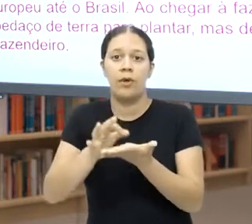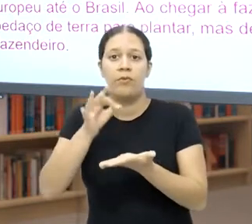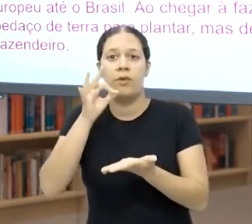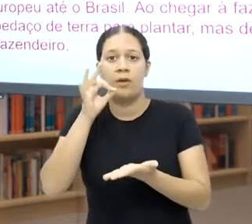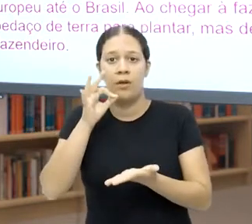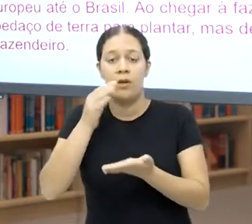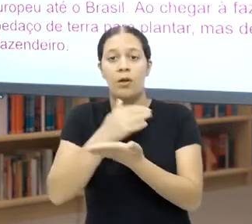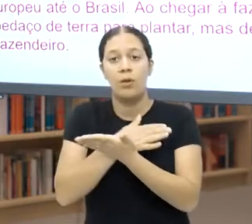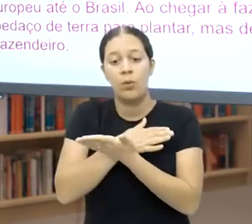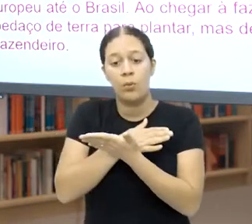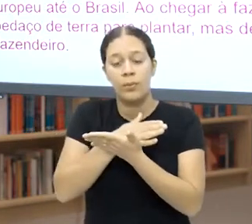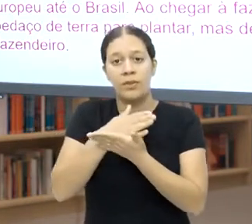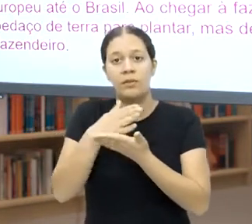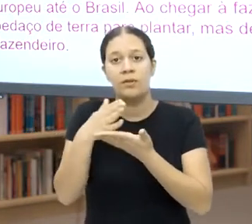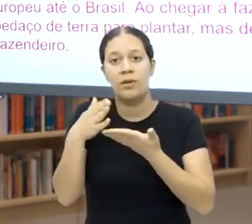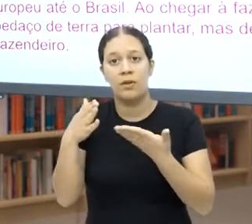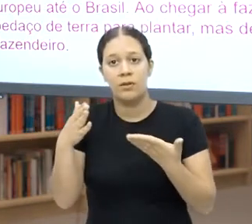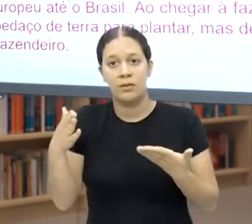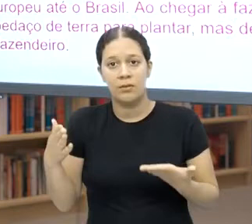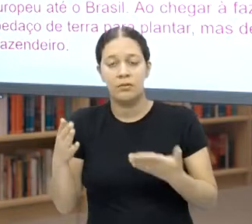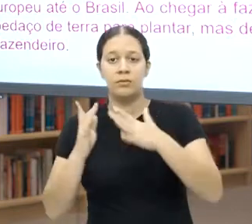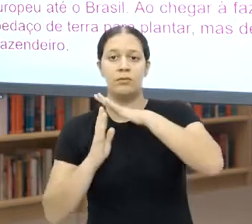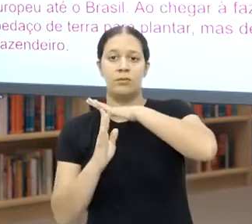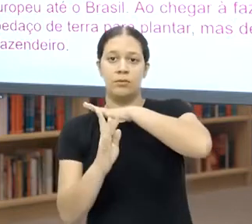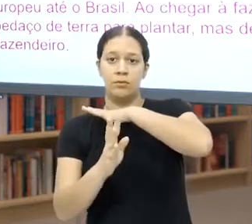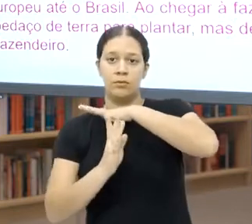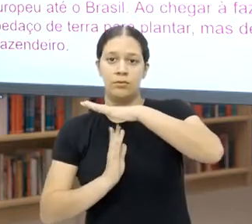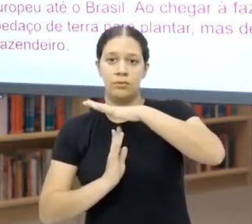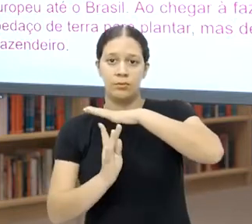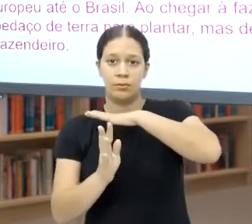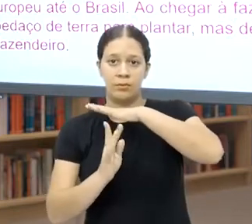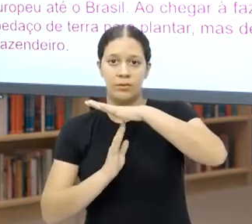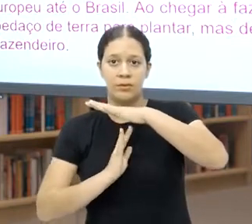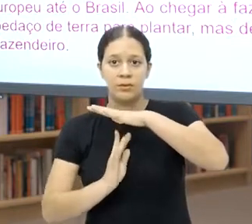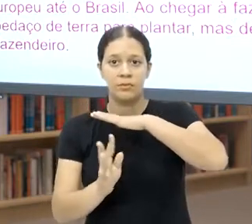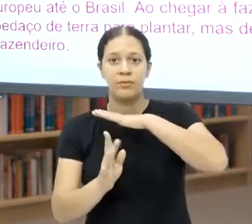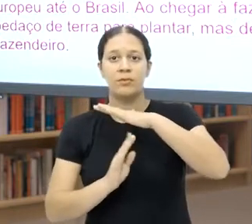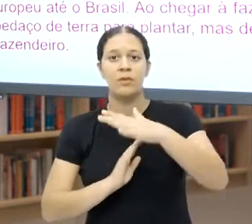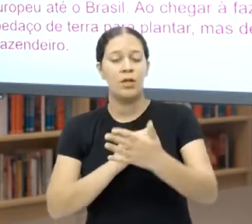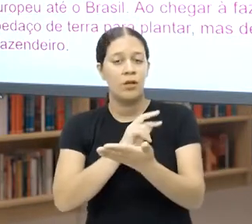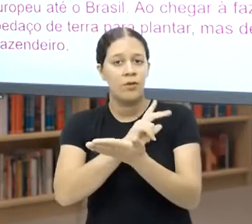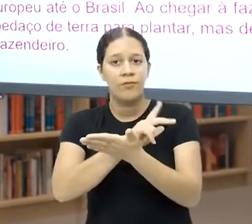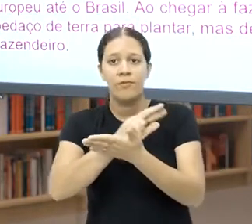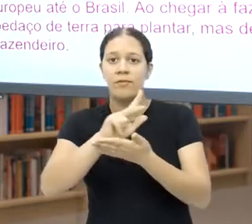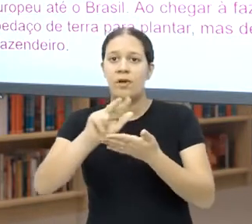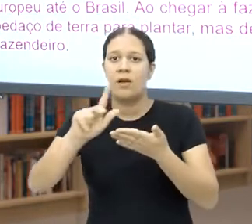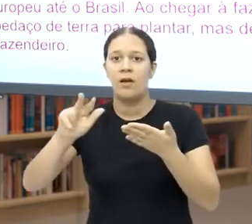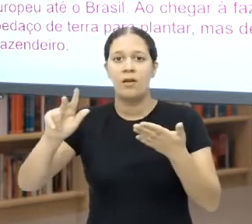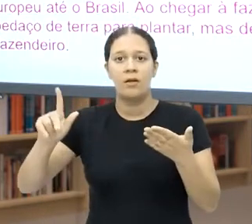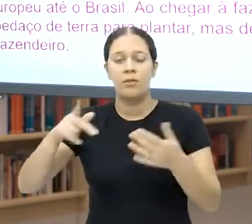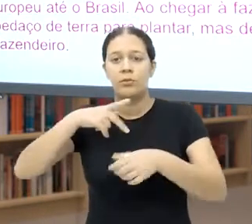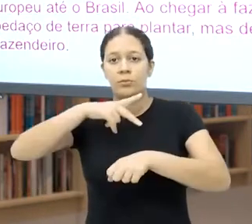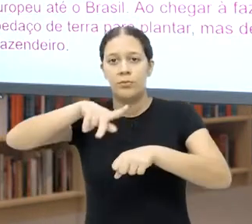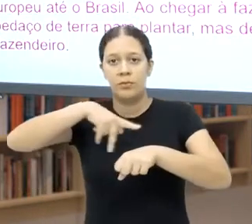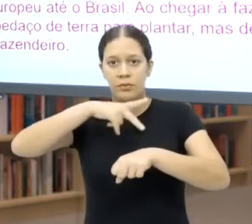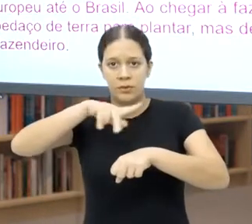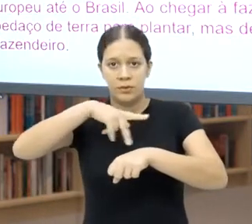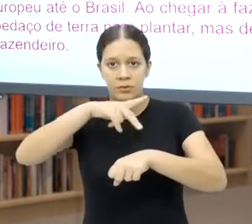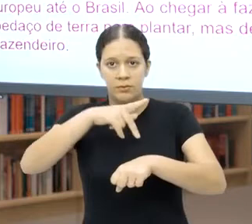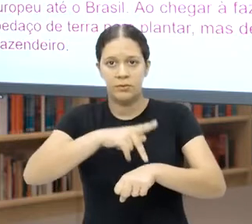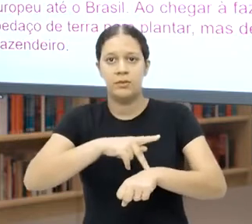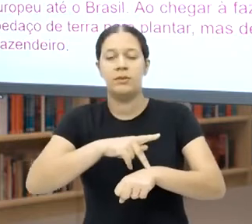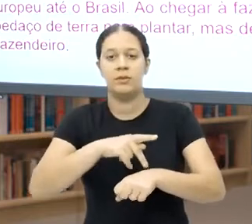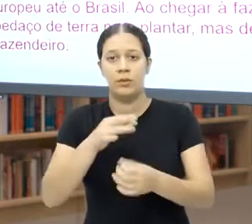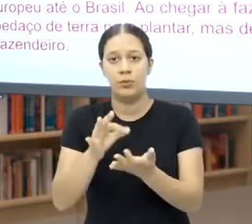seguida começaram a trazer os imigrantes, tá bom? Os imigrantes de vários países para o Brasil para trabalhar